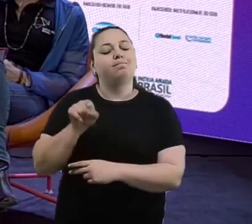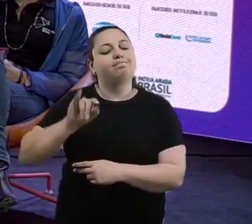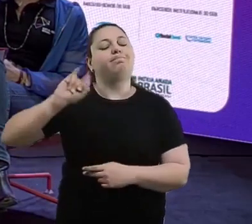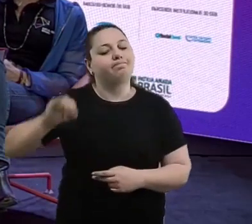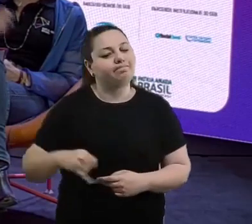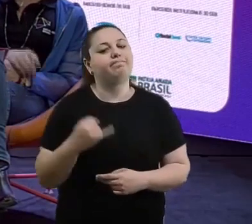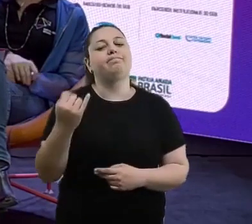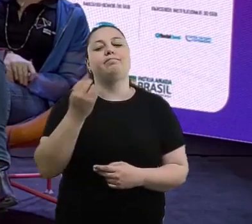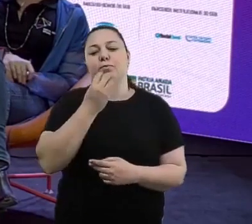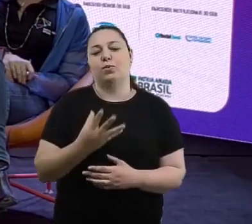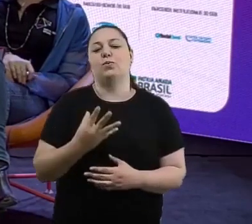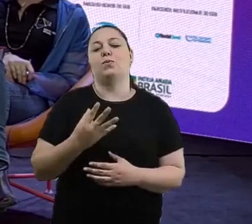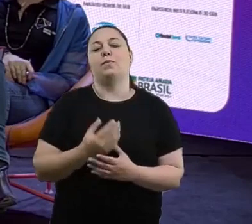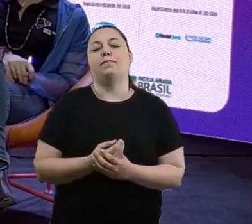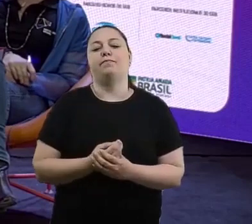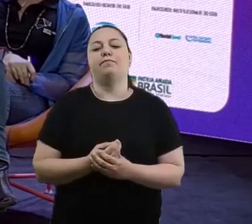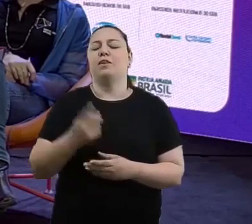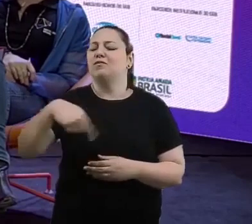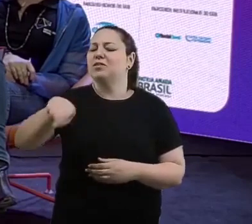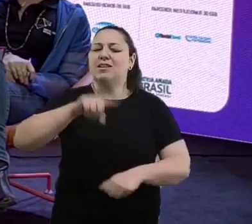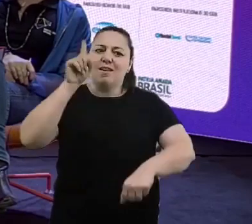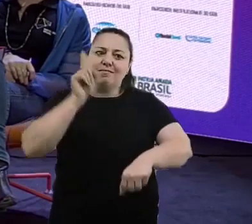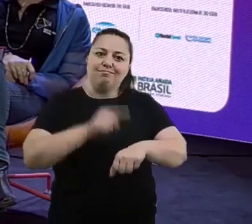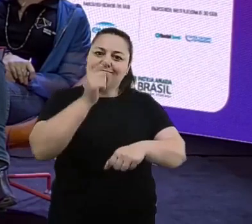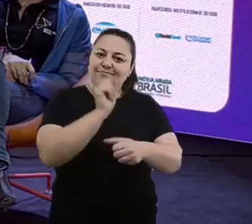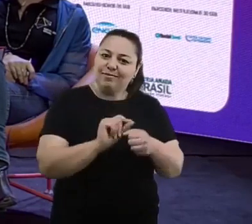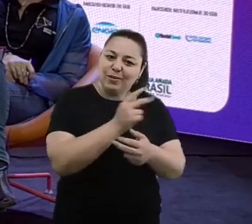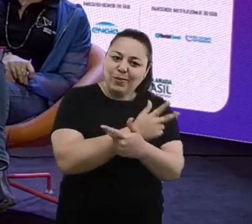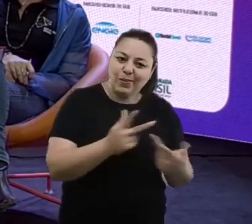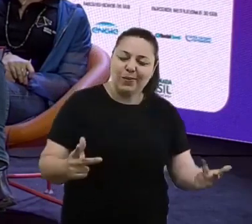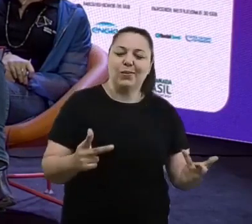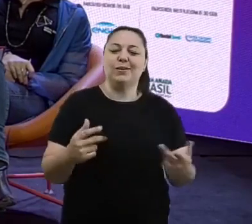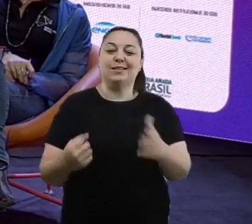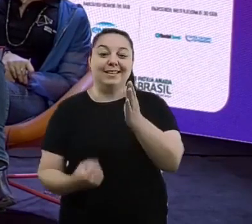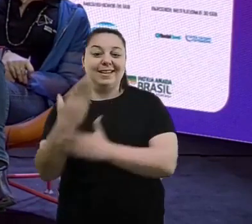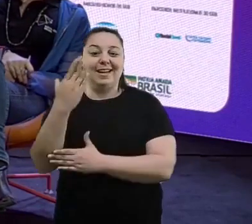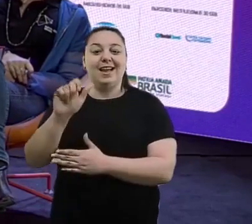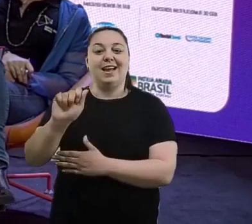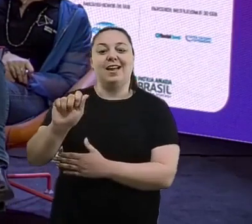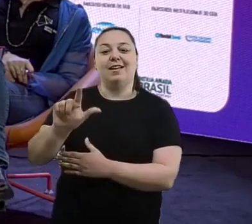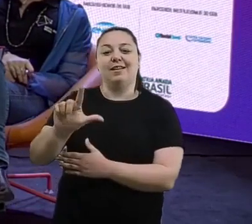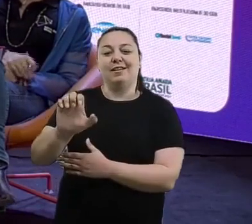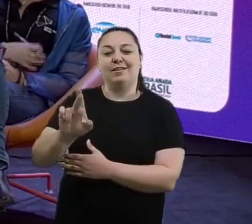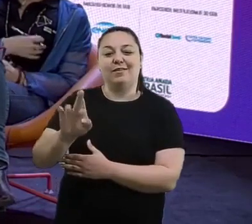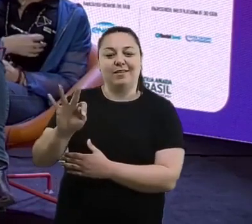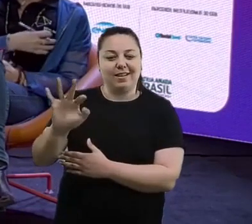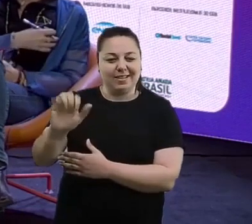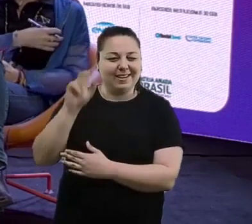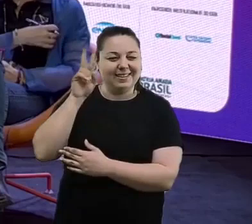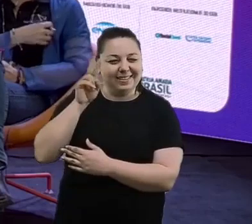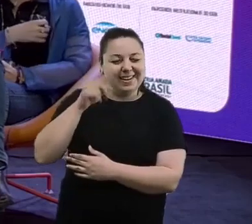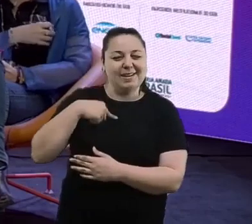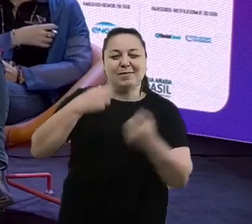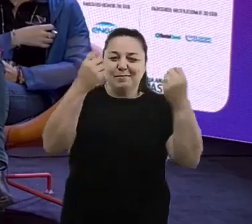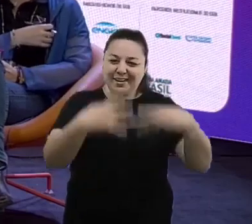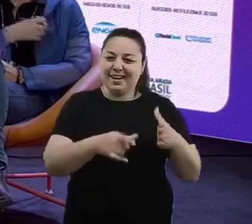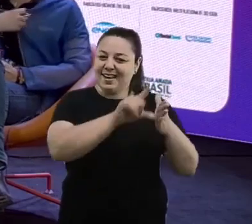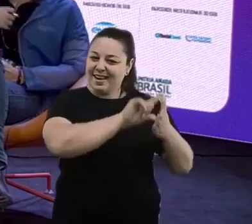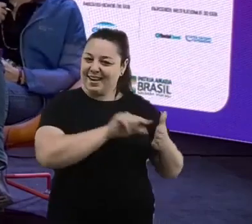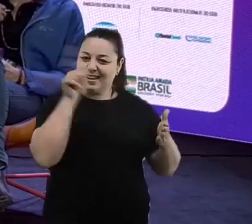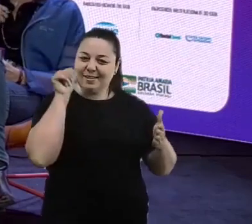90 dias, se esses abates seriam sustentáveis ou não. E, em cima disso, trabalhamos com dados especificamente do Instituto Mineiro